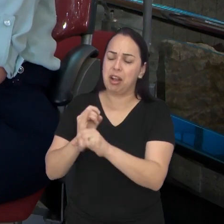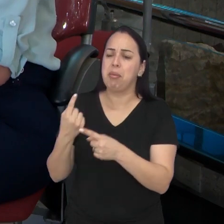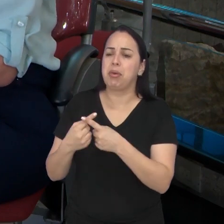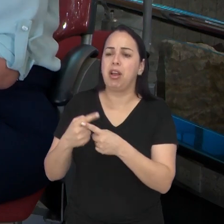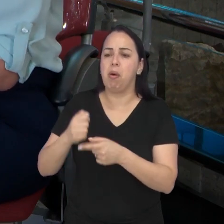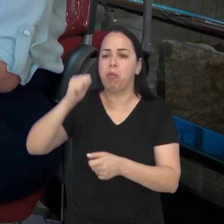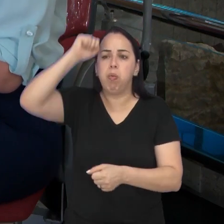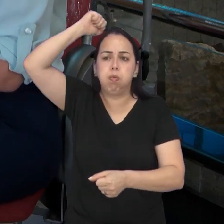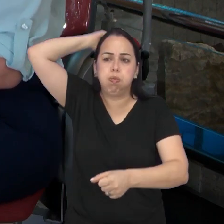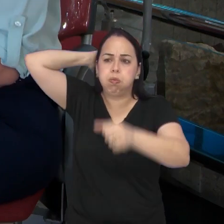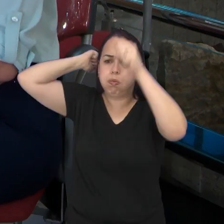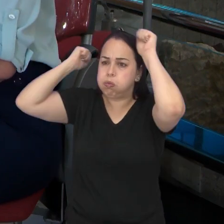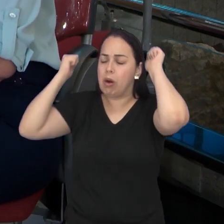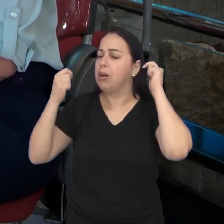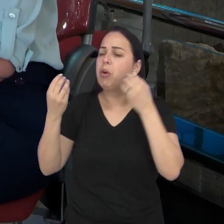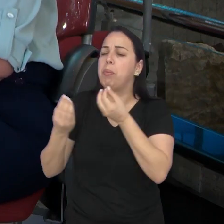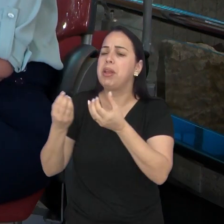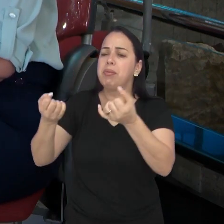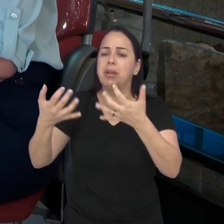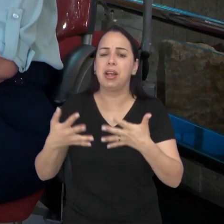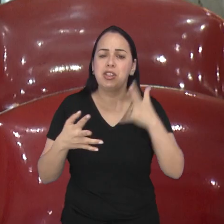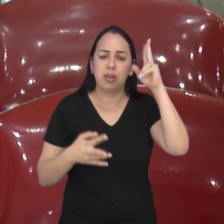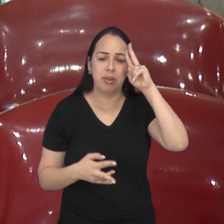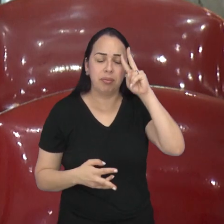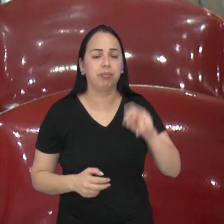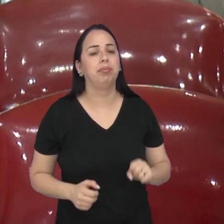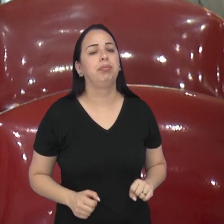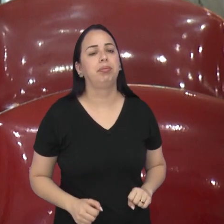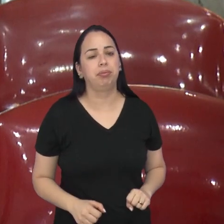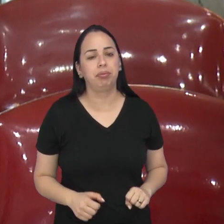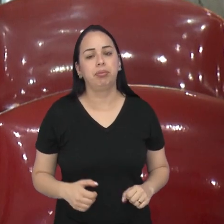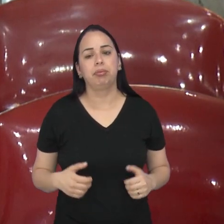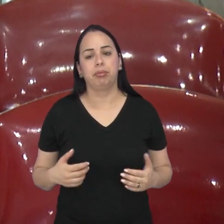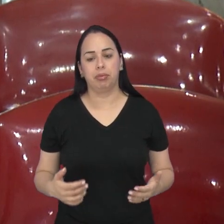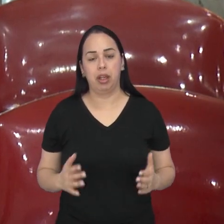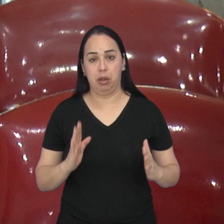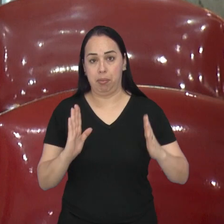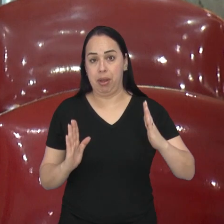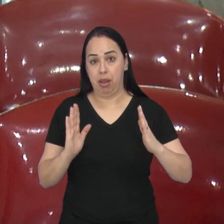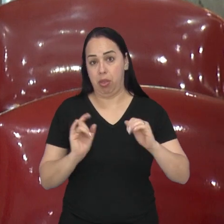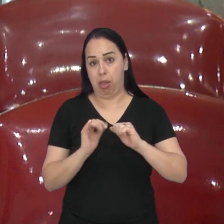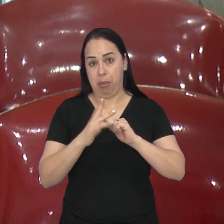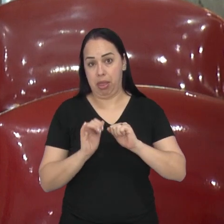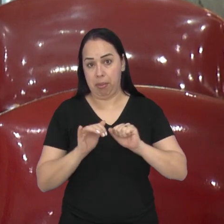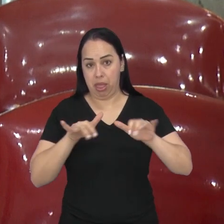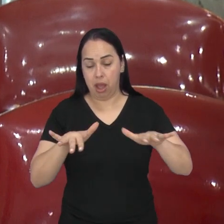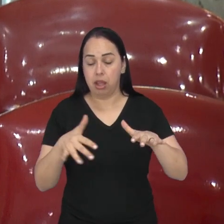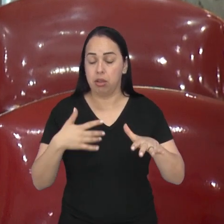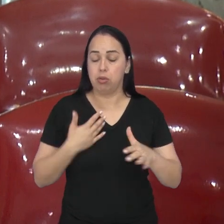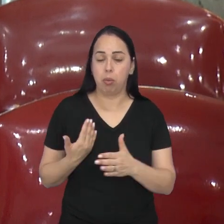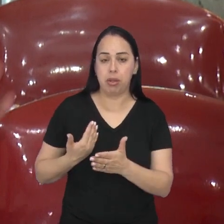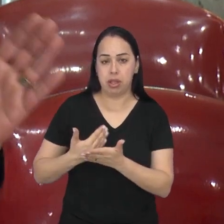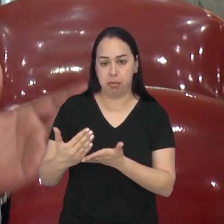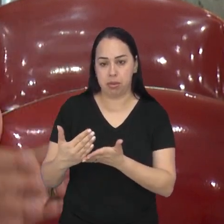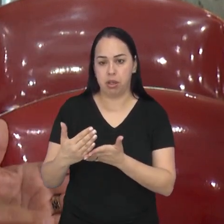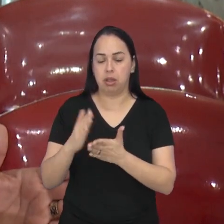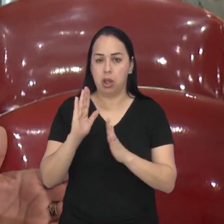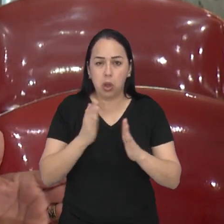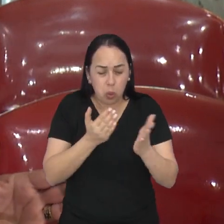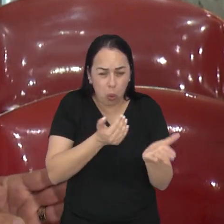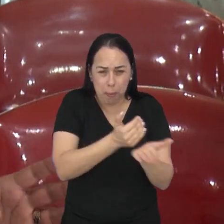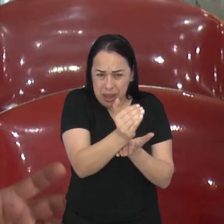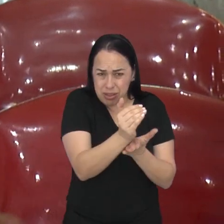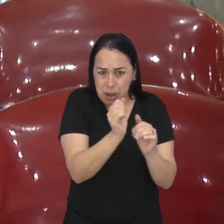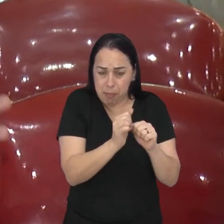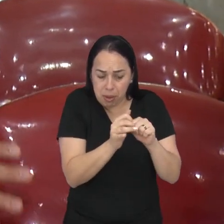cabelos, né? Como que foi essa história? Foi. Nós, durante a pandemia, nós iniciamos aqui, né, logo que começou